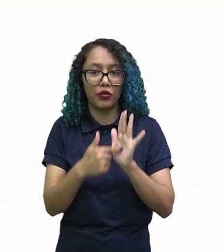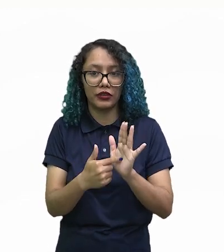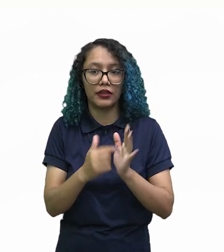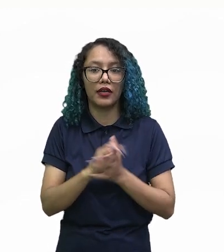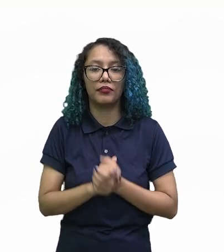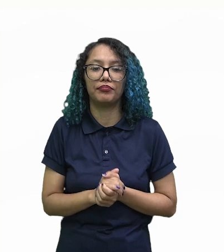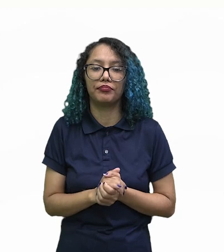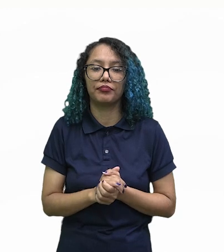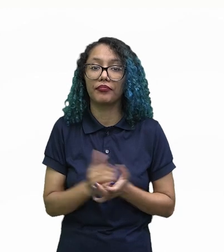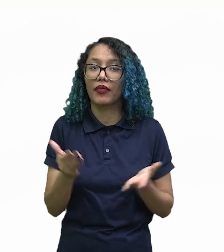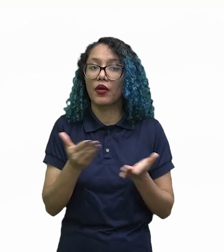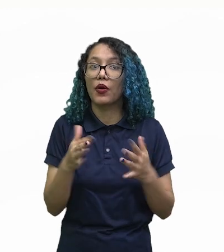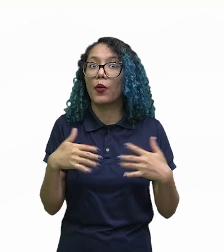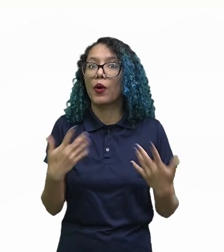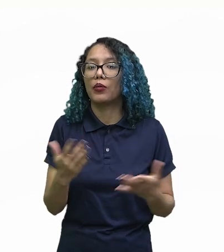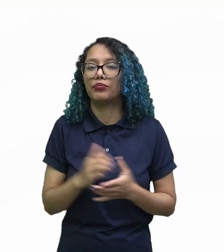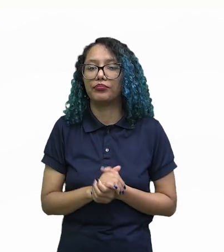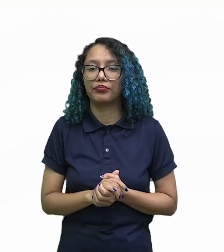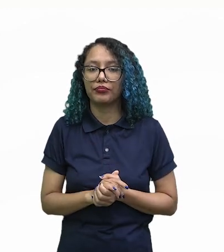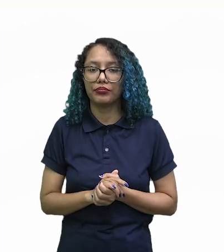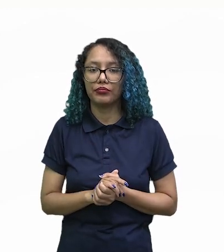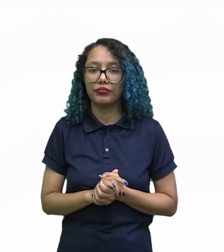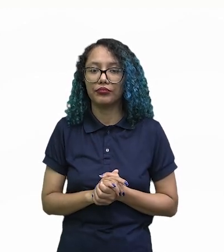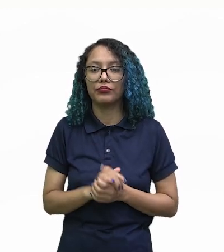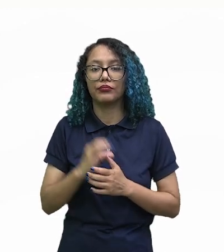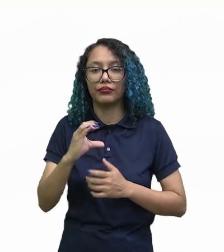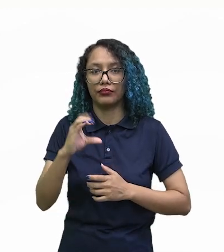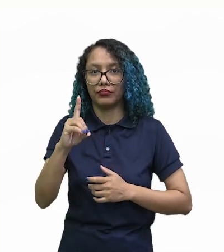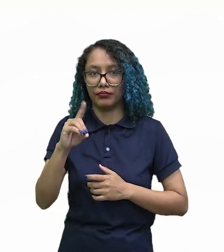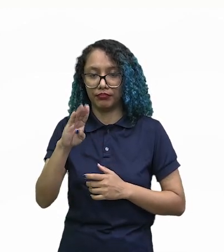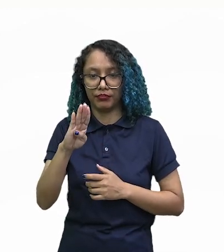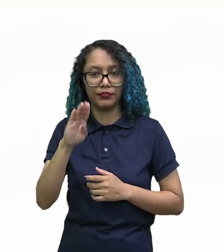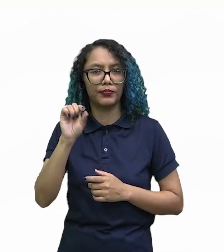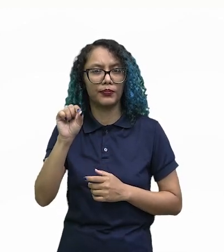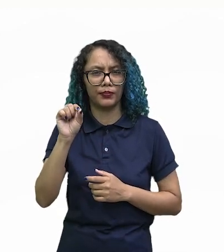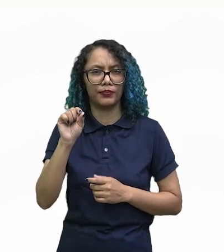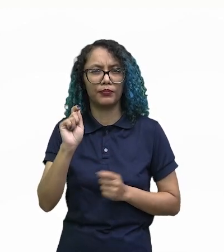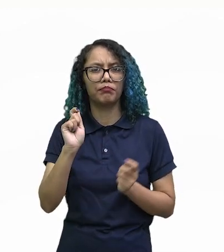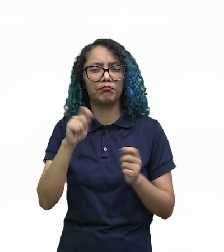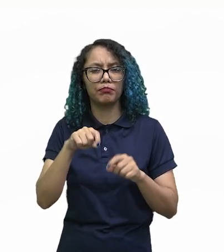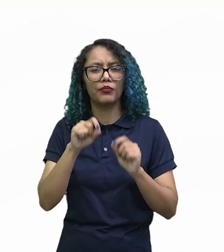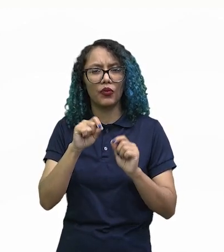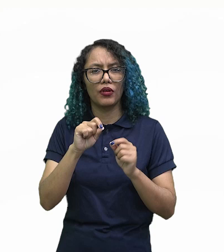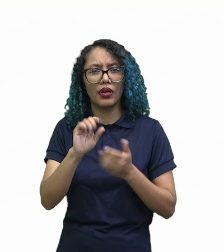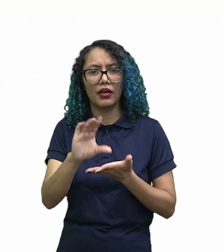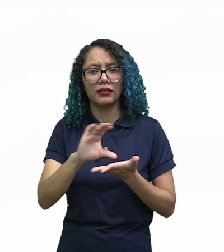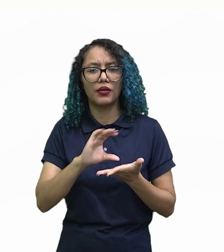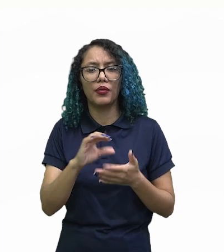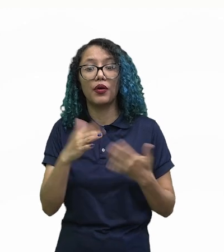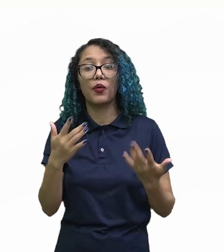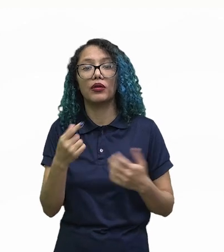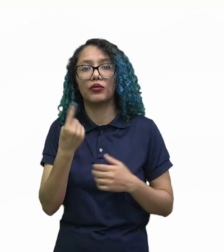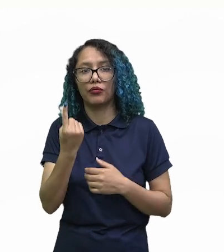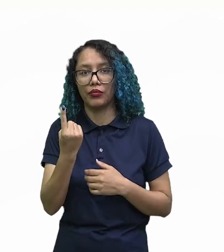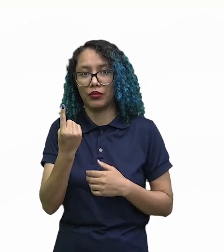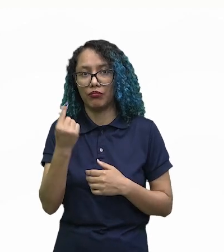trazer para você, que é quem? Olha, o CDB, ele vai te proporcionar ali receber um montante